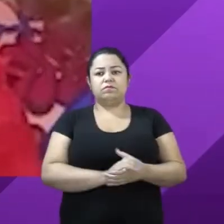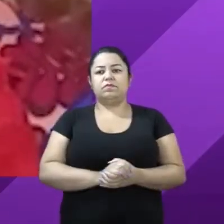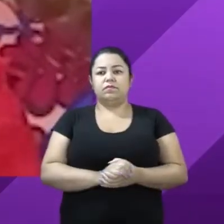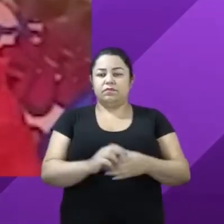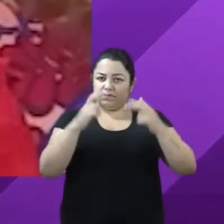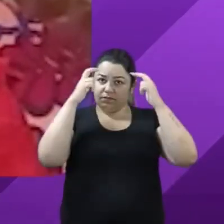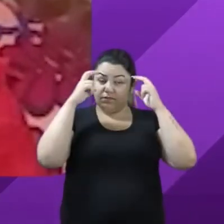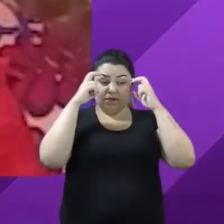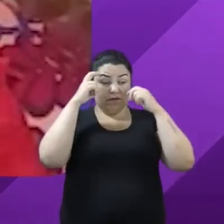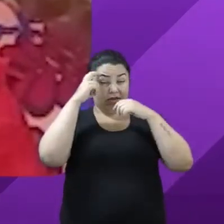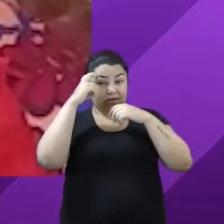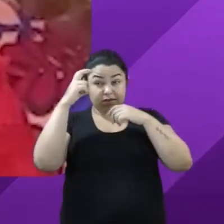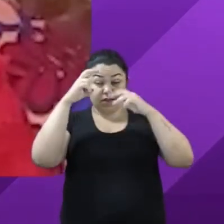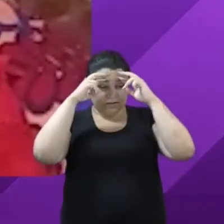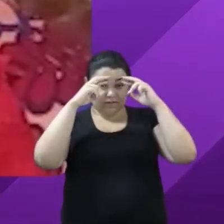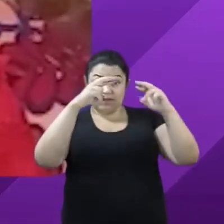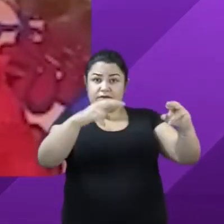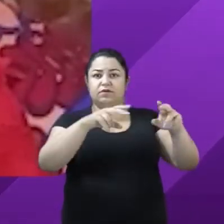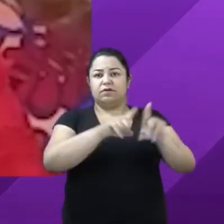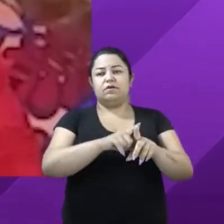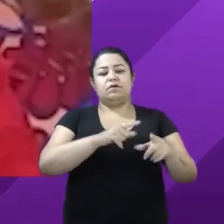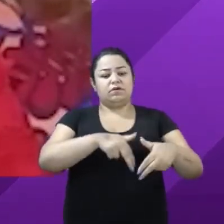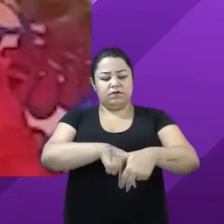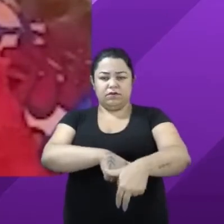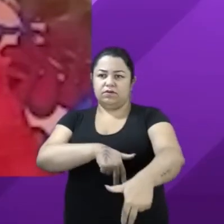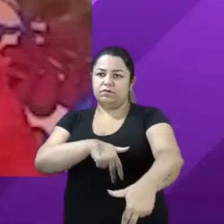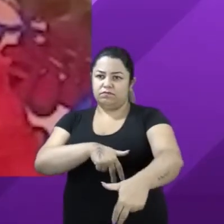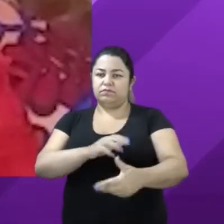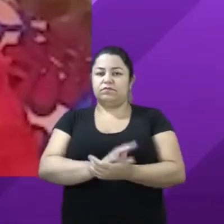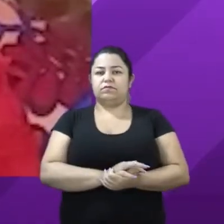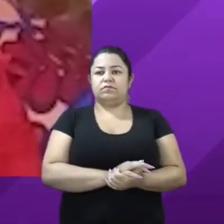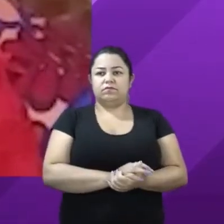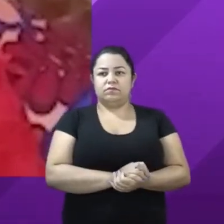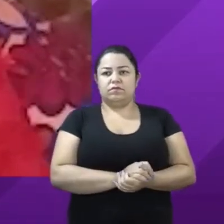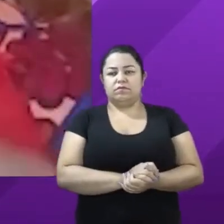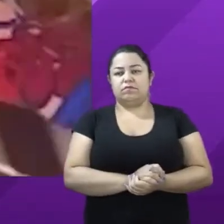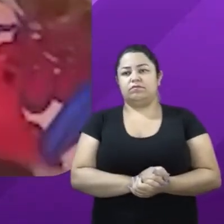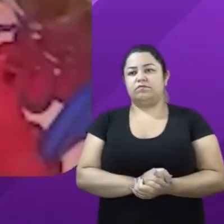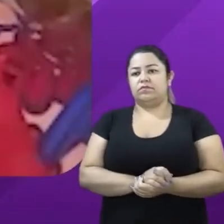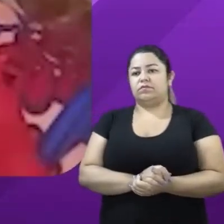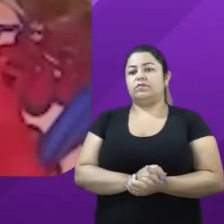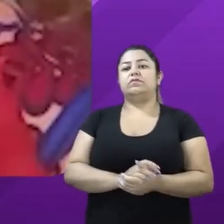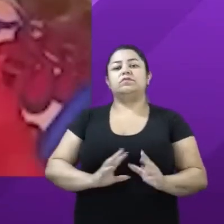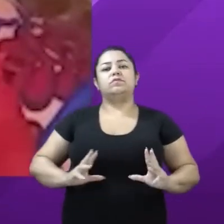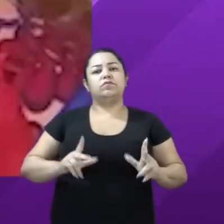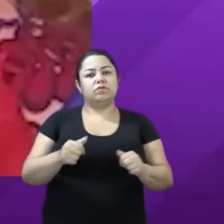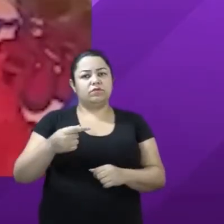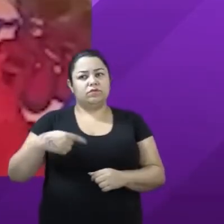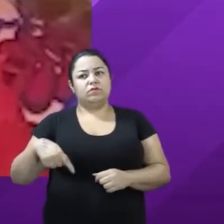respeitar a nossa ancestralidade, respeitar a nossa raiz, né? Tudo aquilo que a